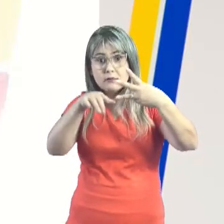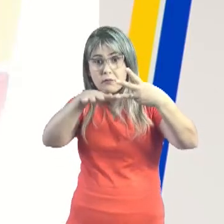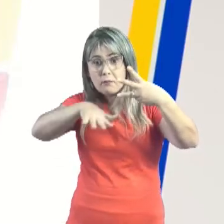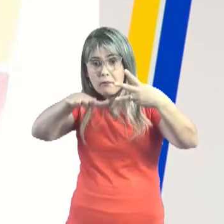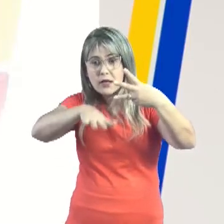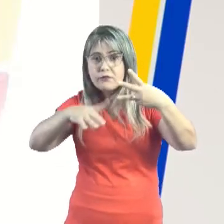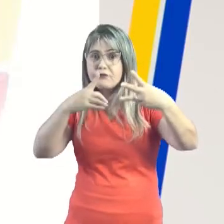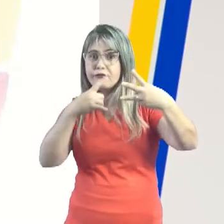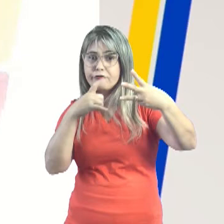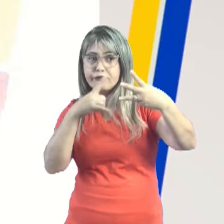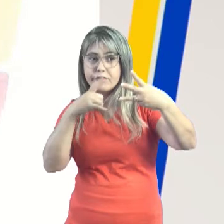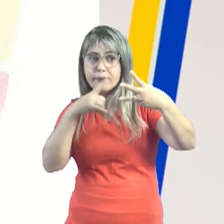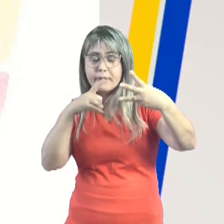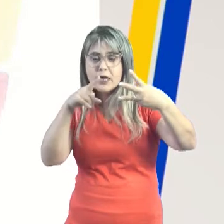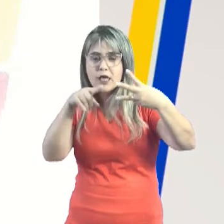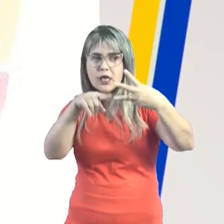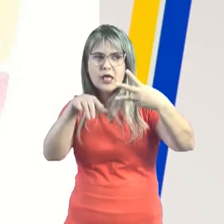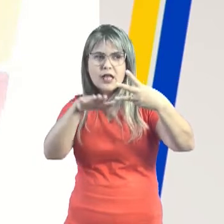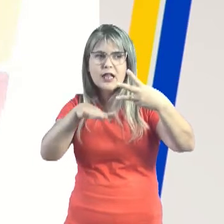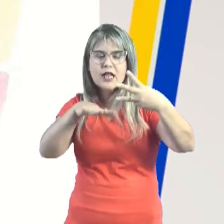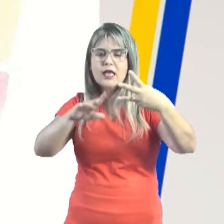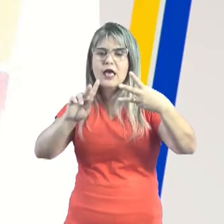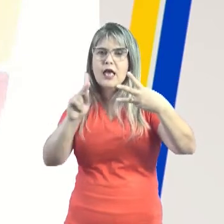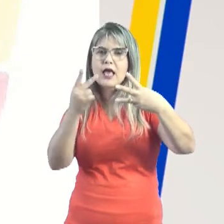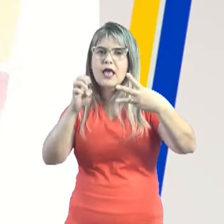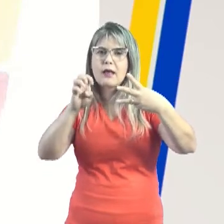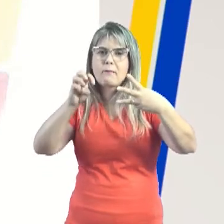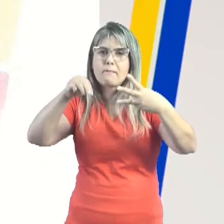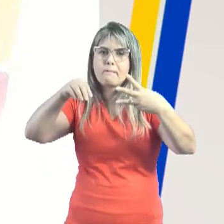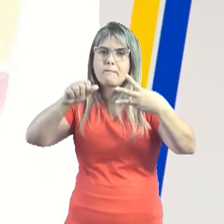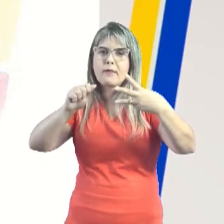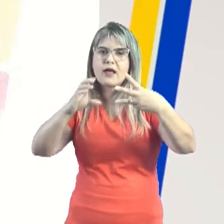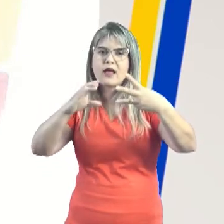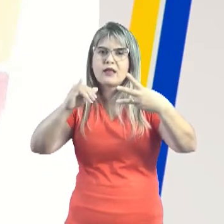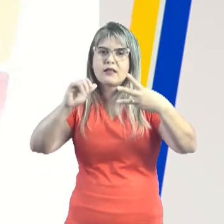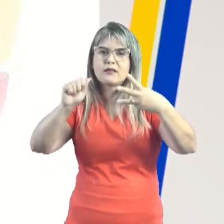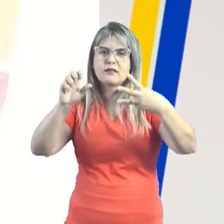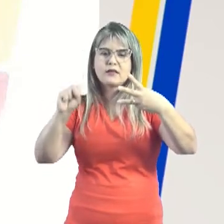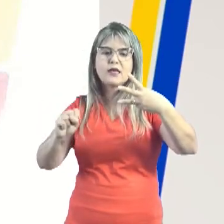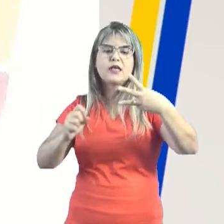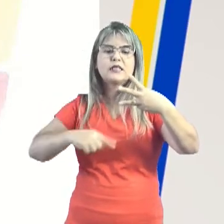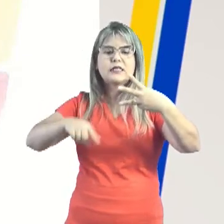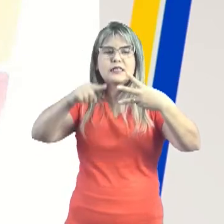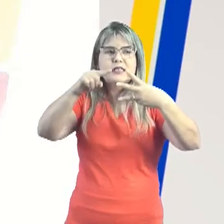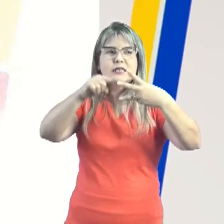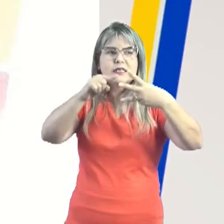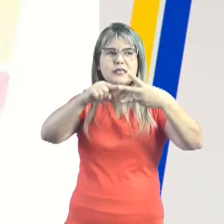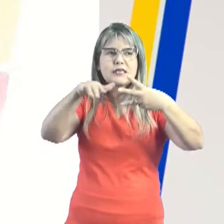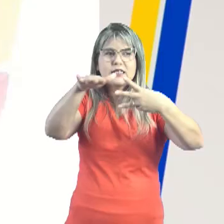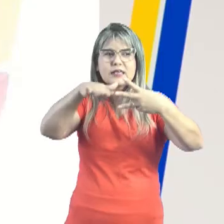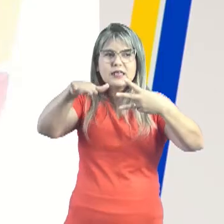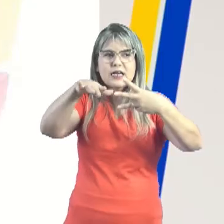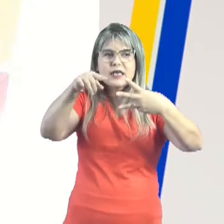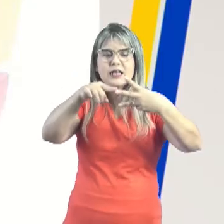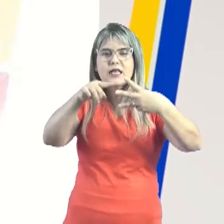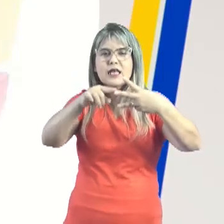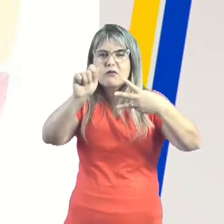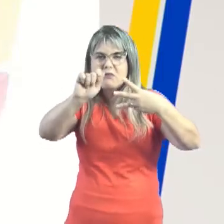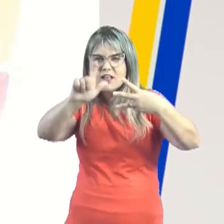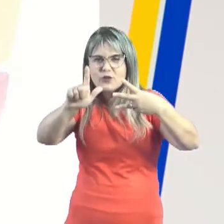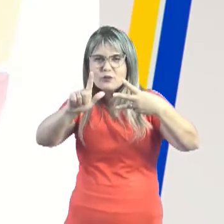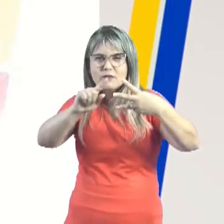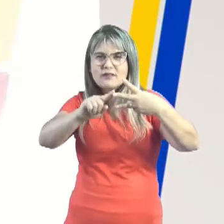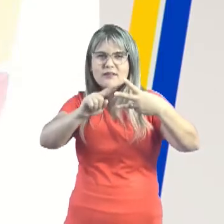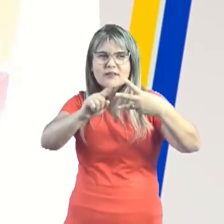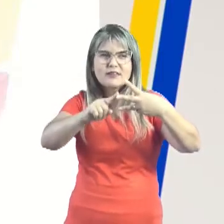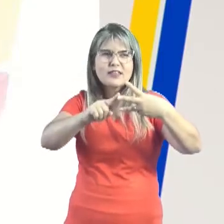uma porçãozinha branca. A porçãozinha branca aqui, onde tem os leucócitos e as plaquetas. E a porçãozinha vermelha, as hemácias.